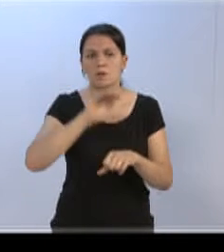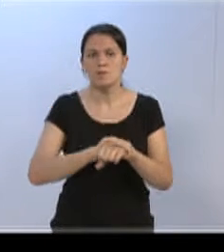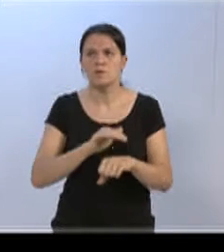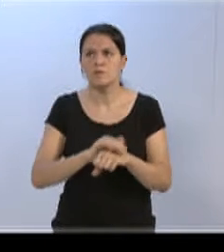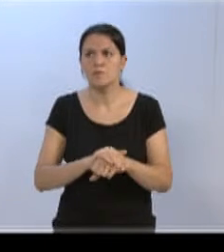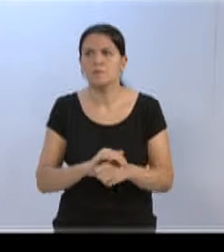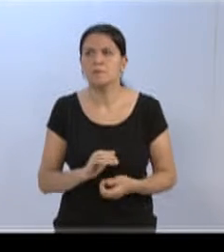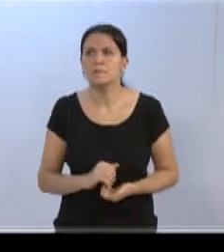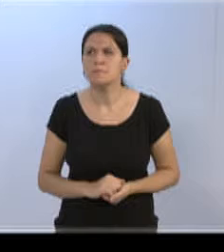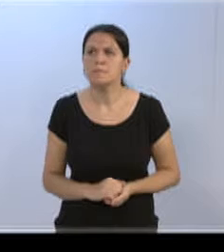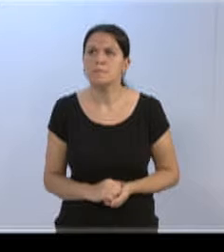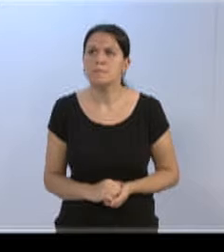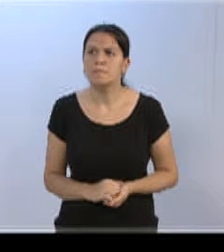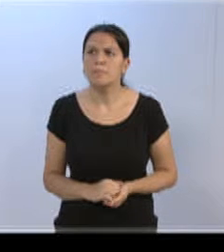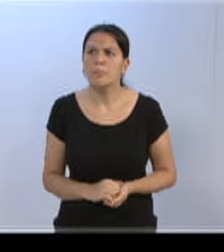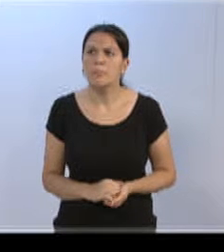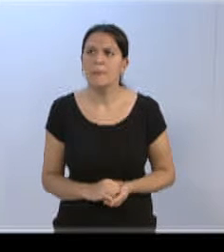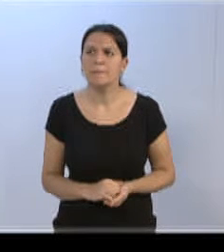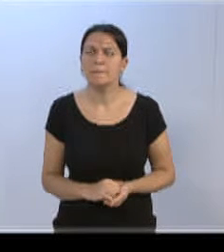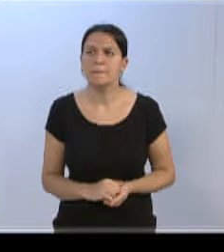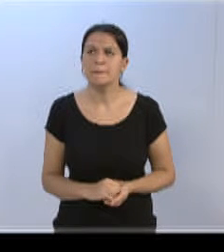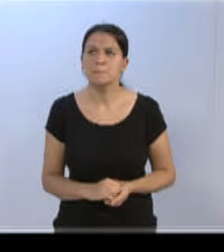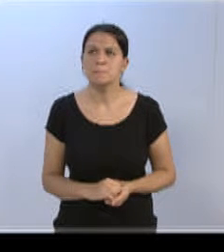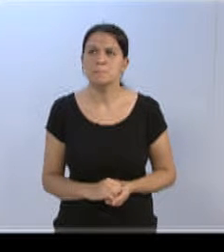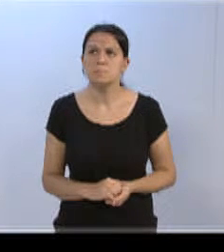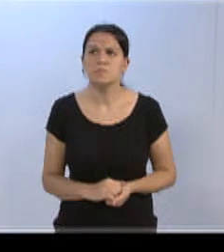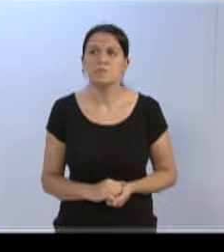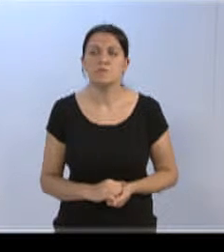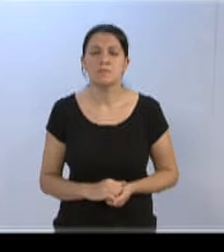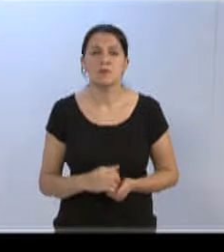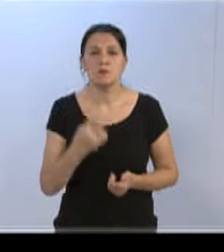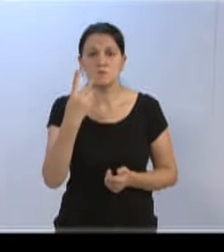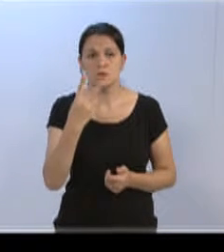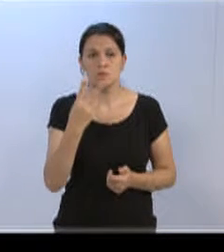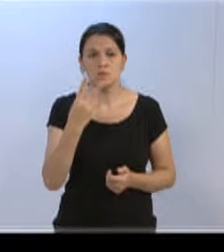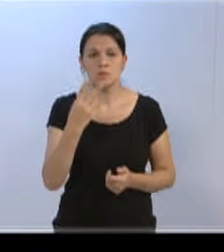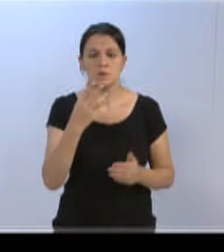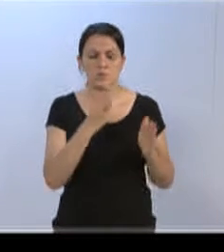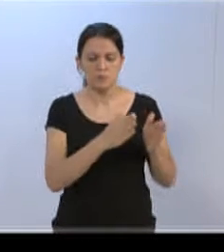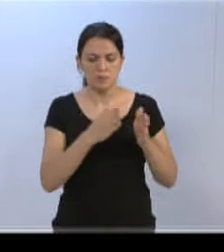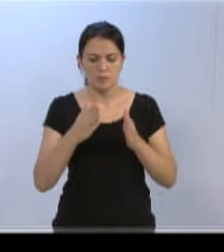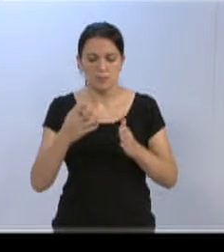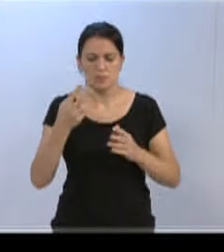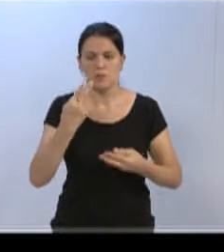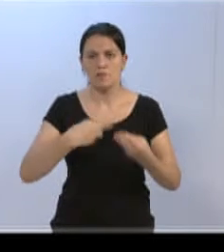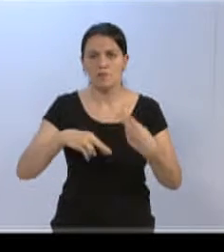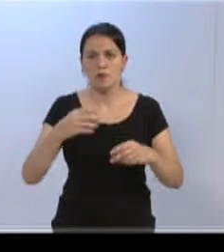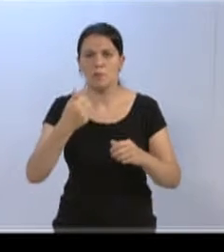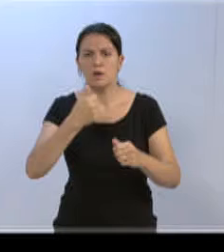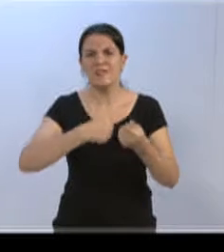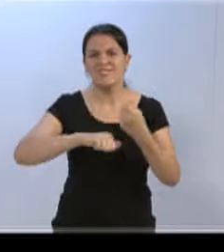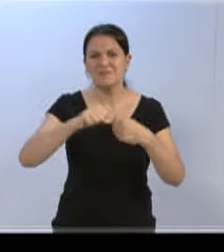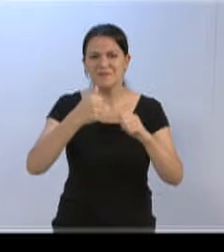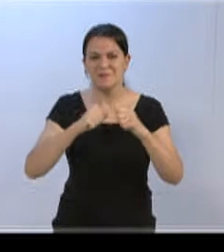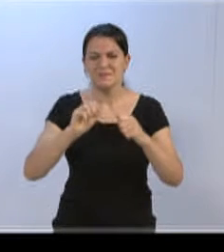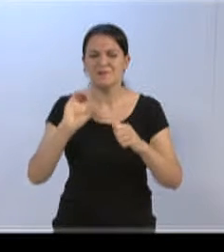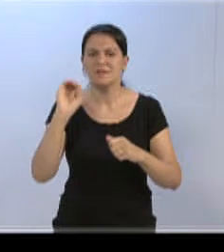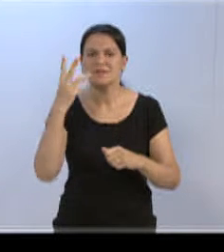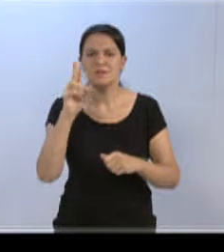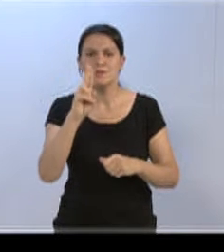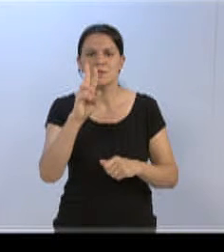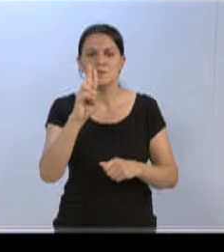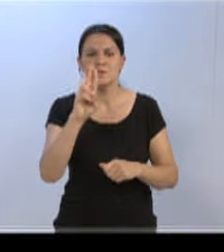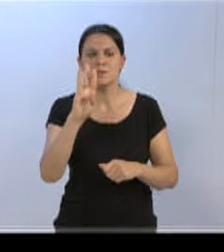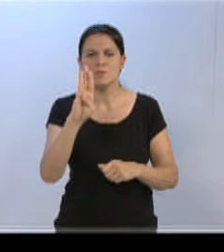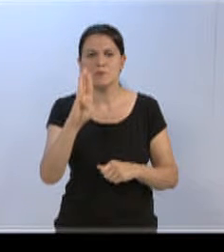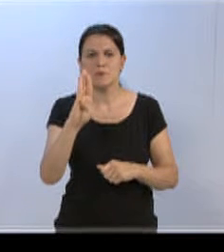aí, voltando ali só um pouquinho, são duas etapas então, da reforma administrativa. A primeira é a que está acontecendo agora na URB, e uma segunda etapa no